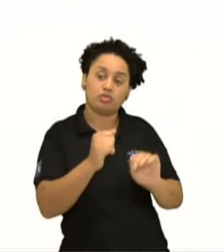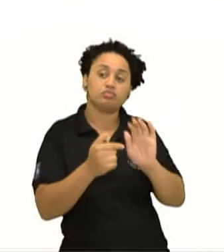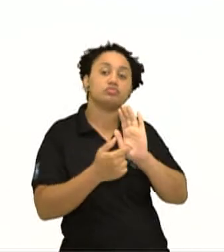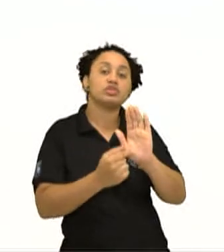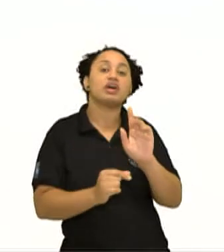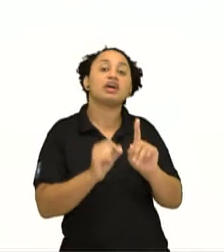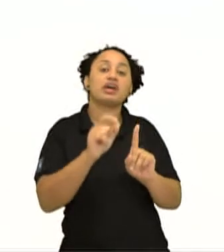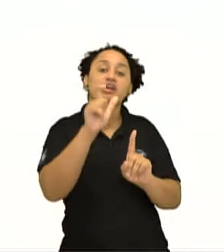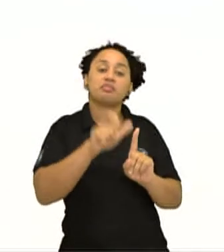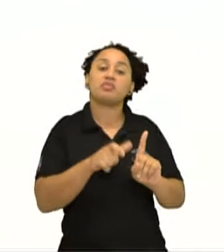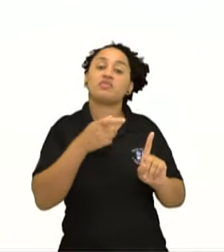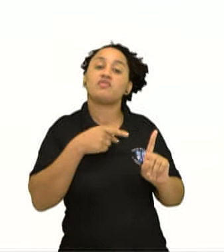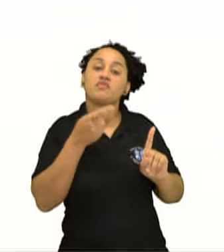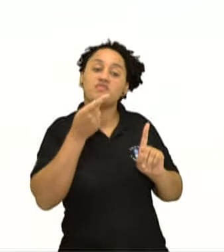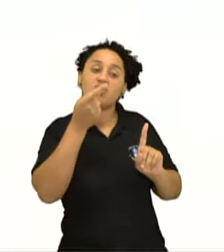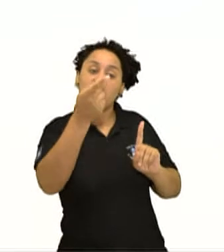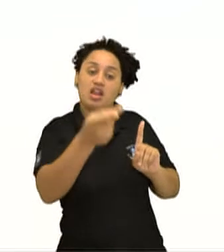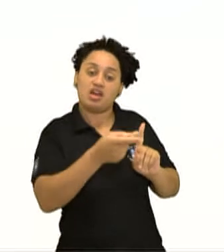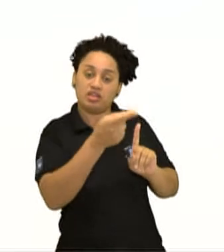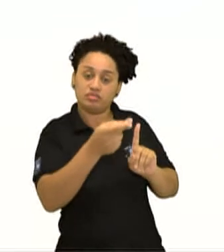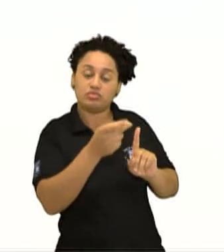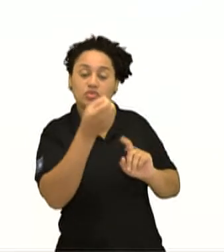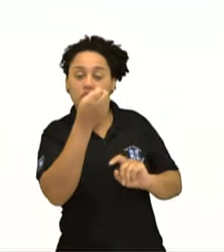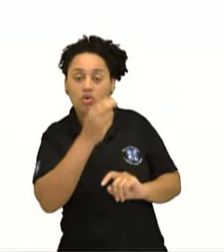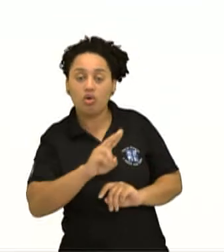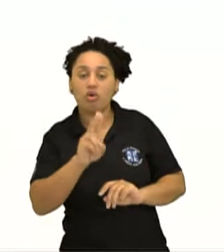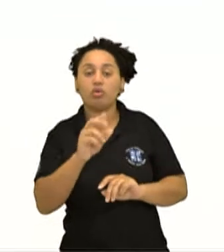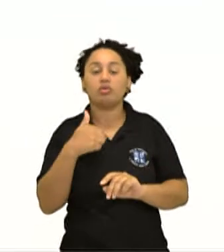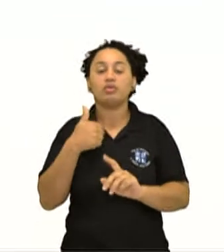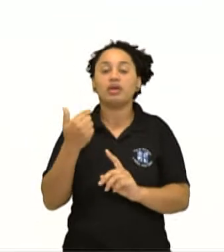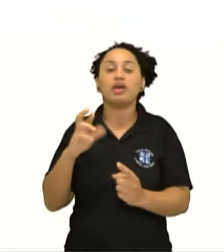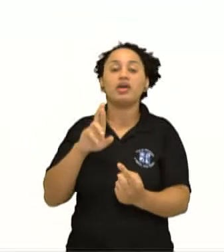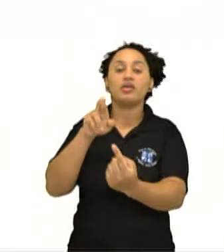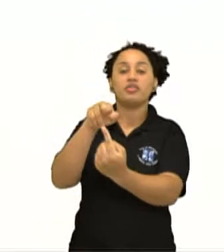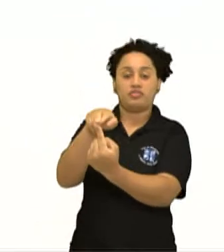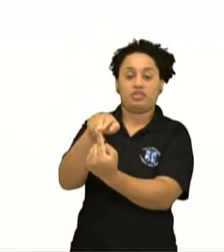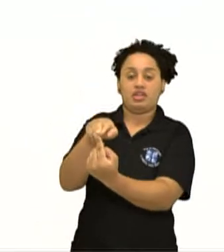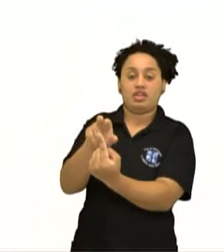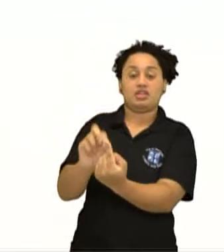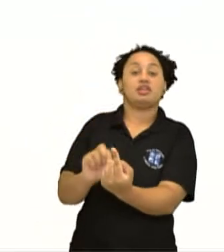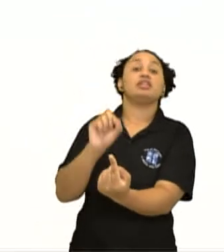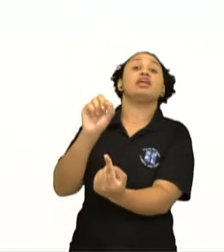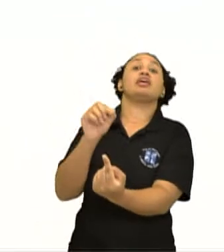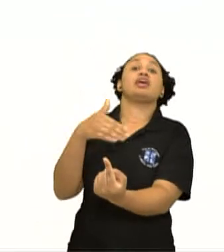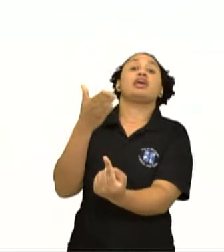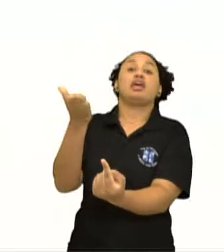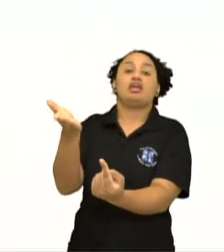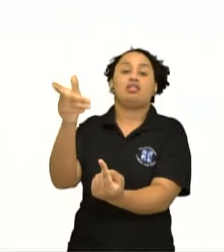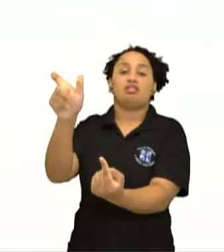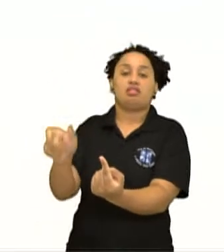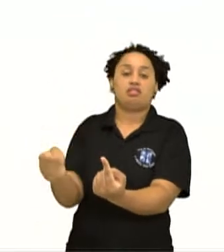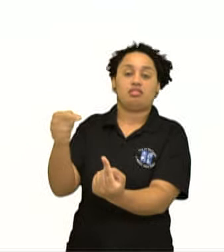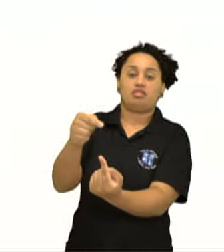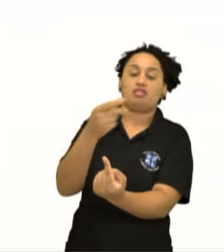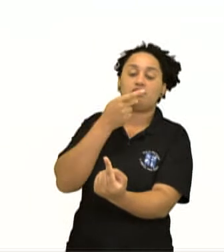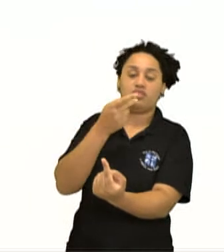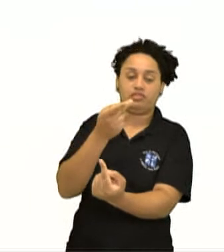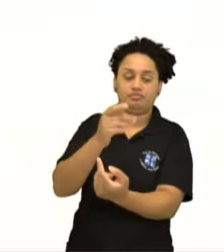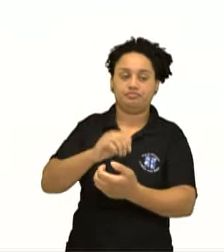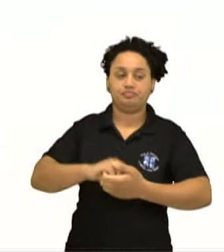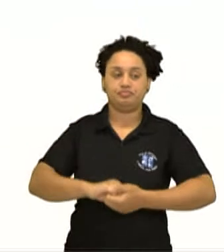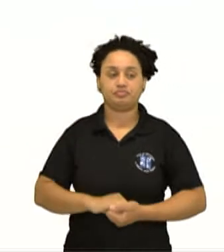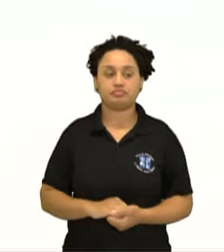persona que habla ou hacer referência a de quem se habla. Bien? Então, temos